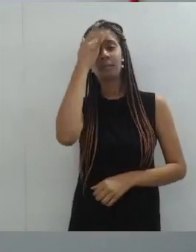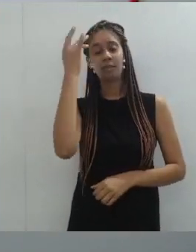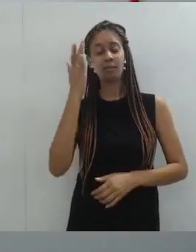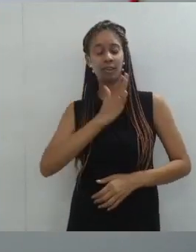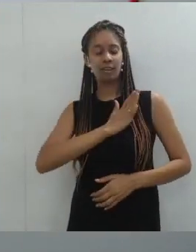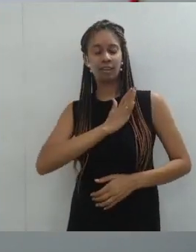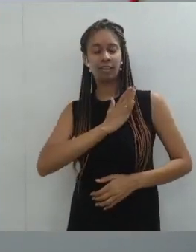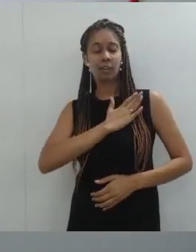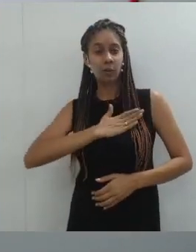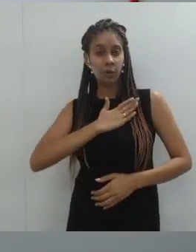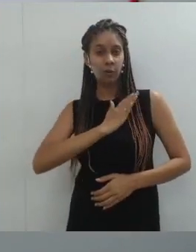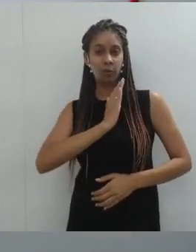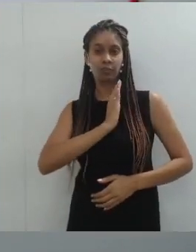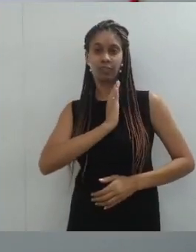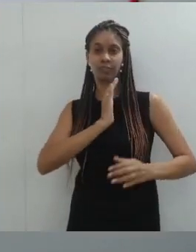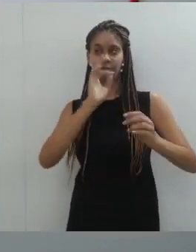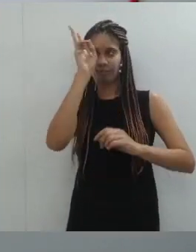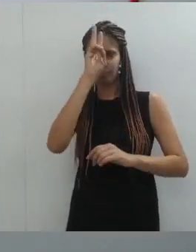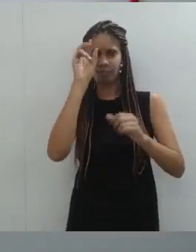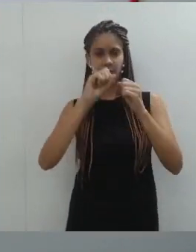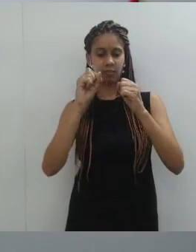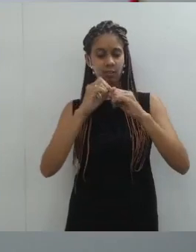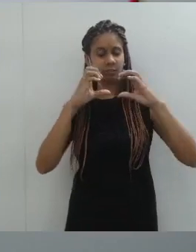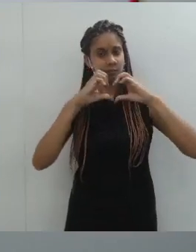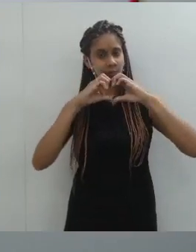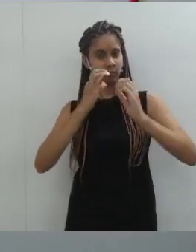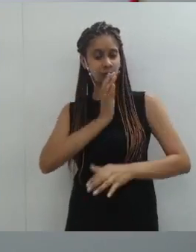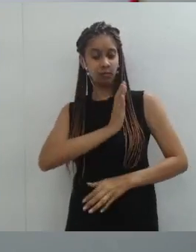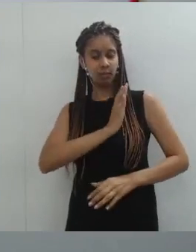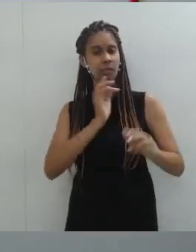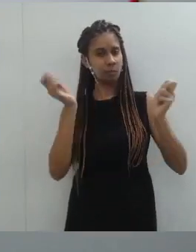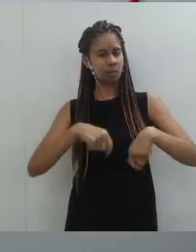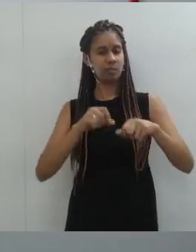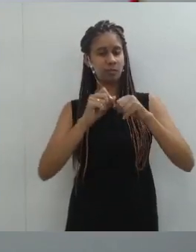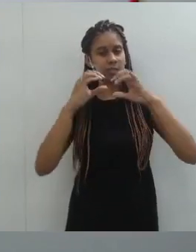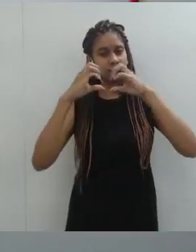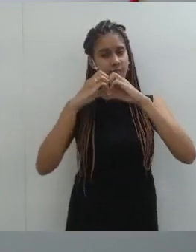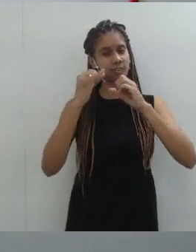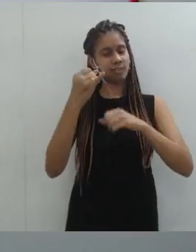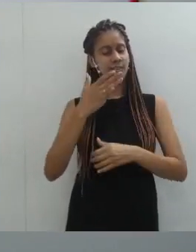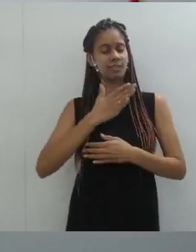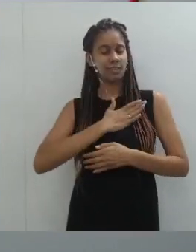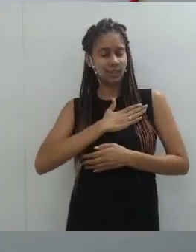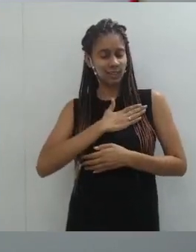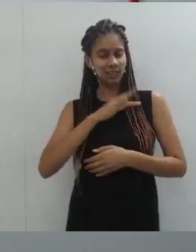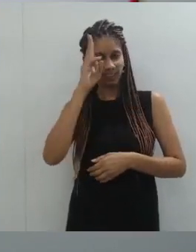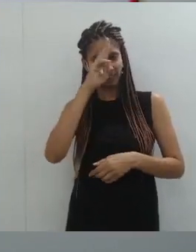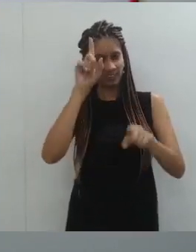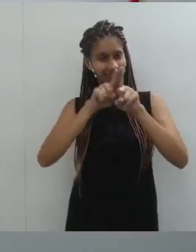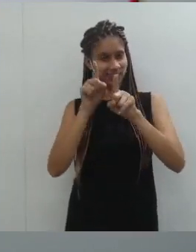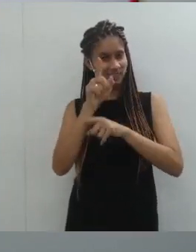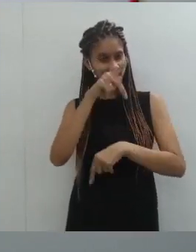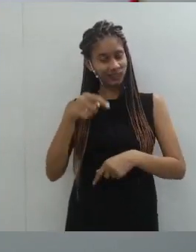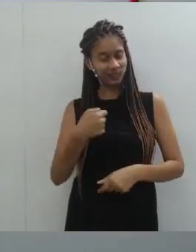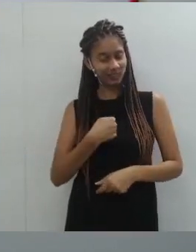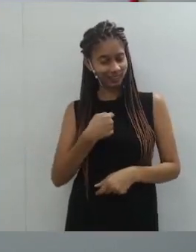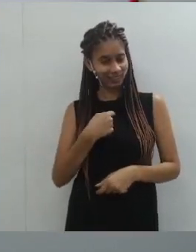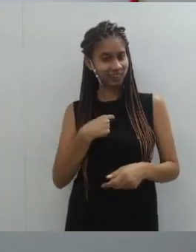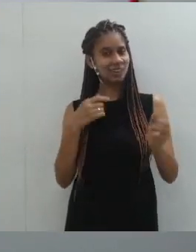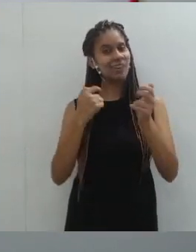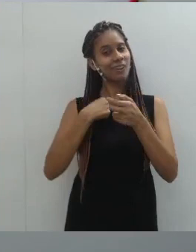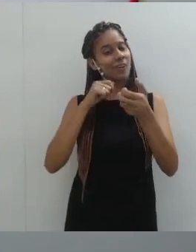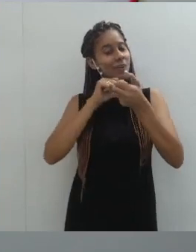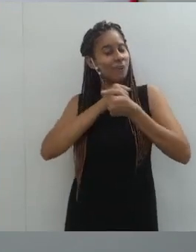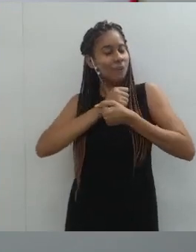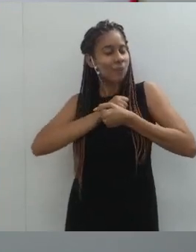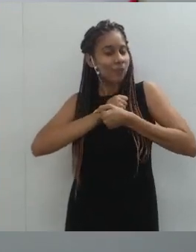faz um coraçãozinho, faz. E se você gosta de história e gosta do tio Pimpão, aí eu gosto mais ainda de você. Ó,